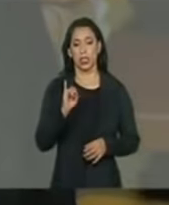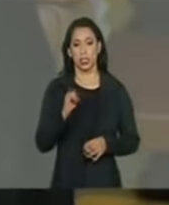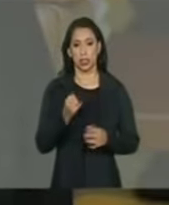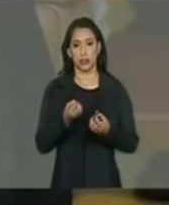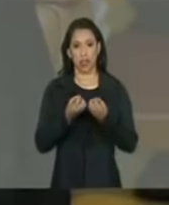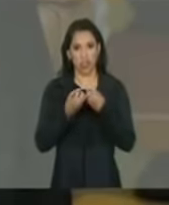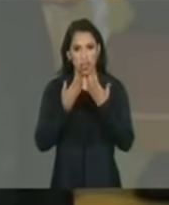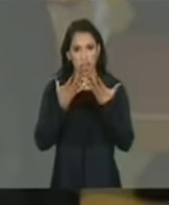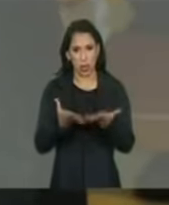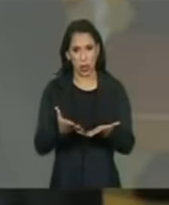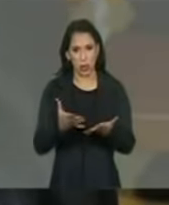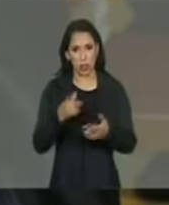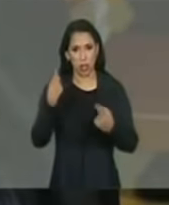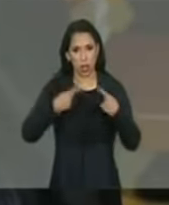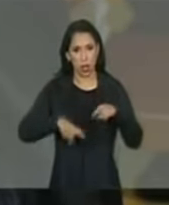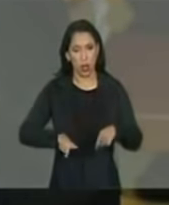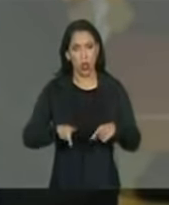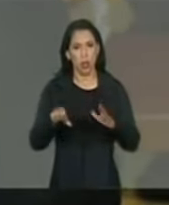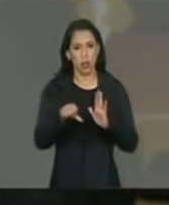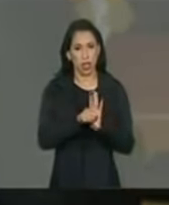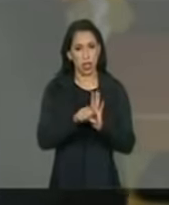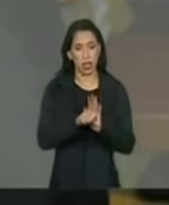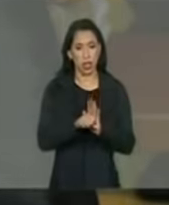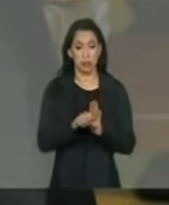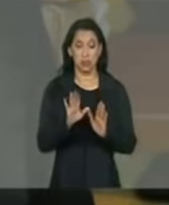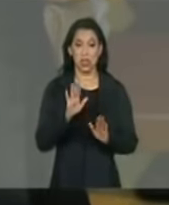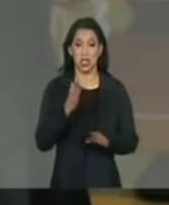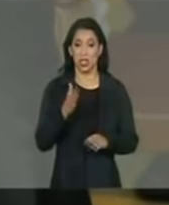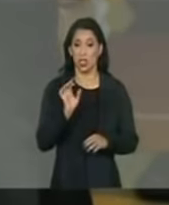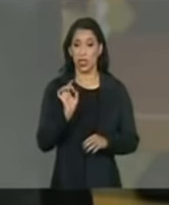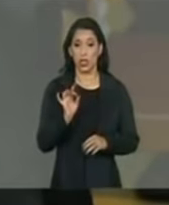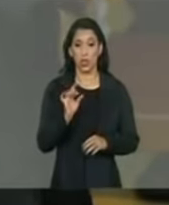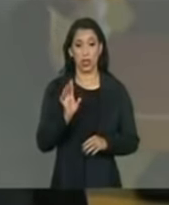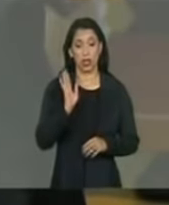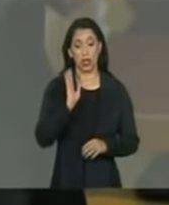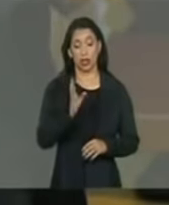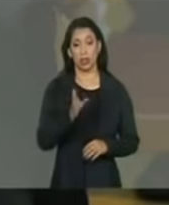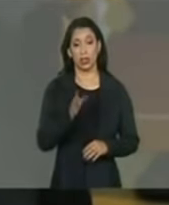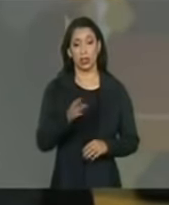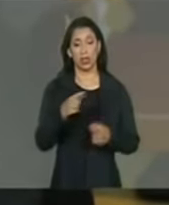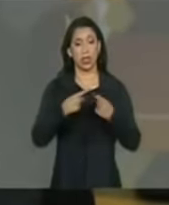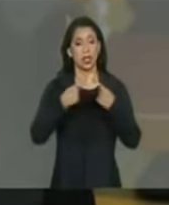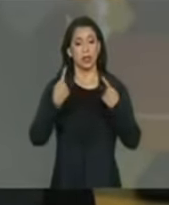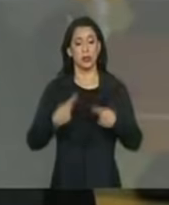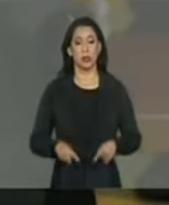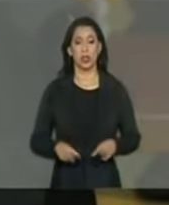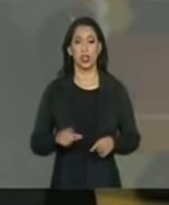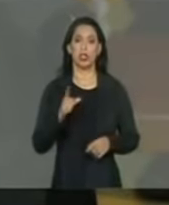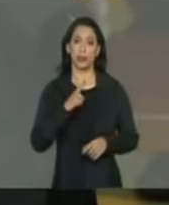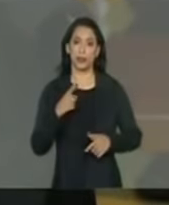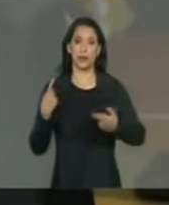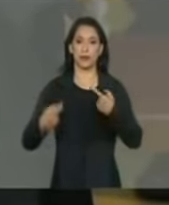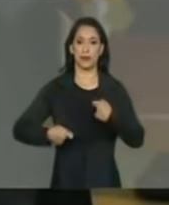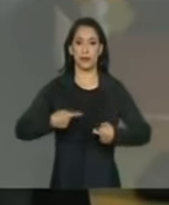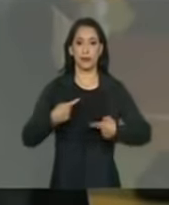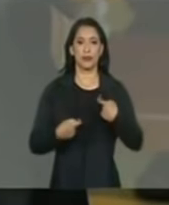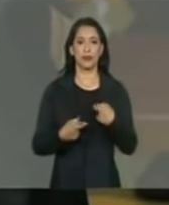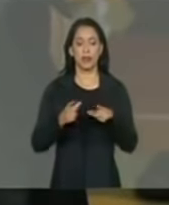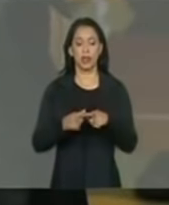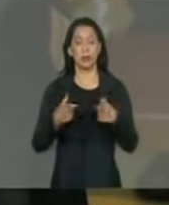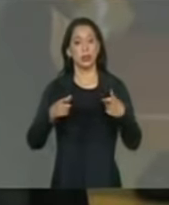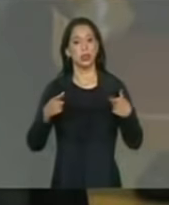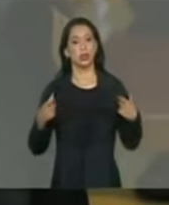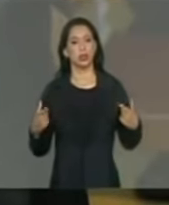cometimento de certos ilícitos penais essa cláusula legal provocou um amplo debate e esse amplo debate